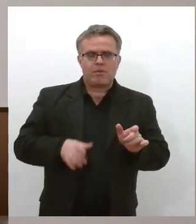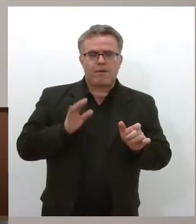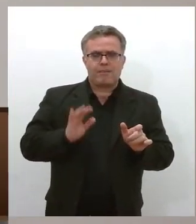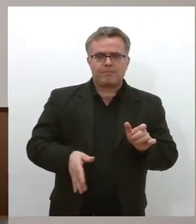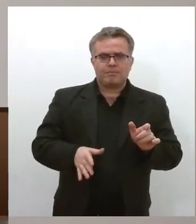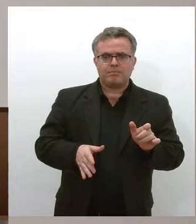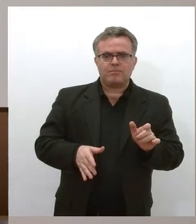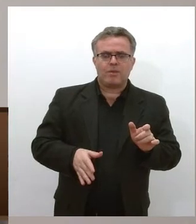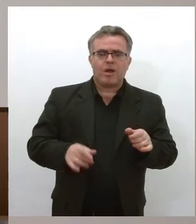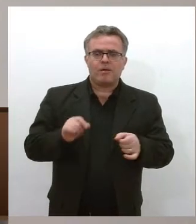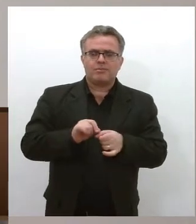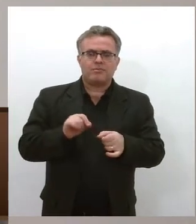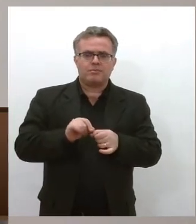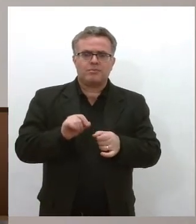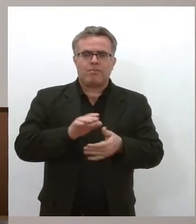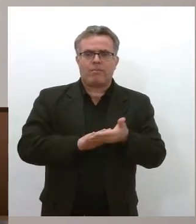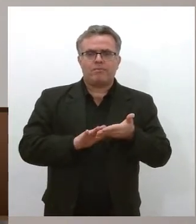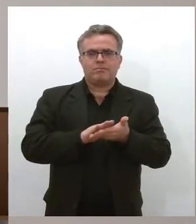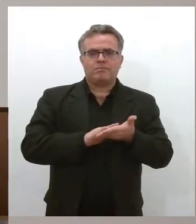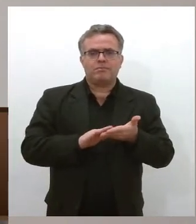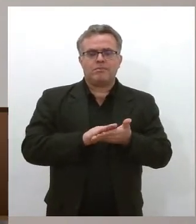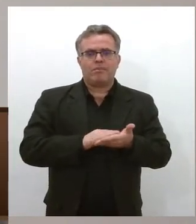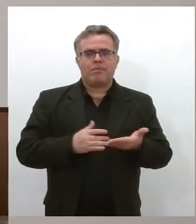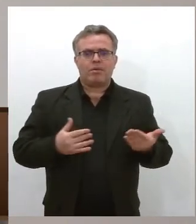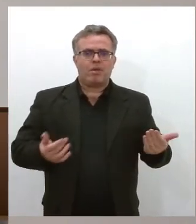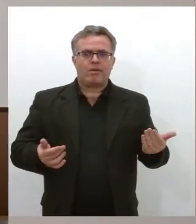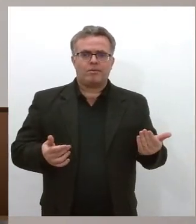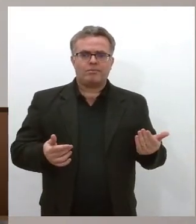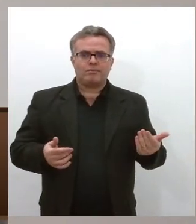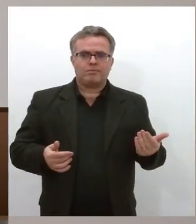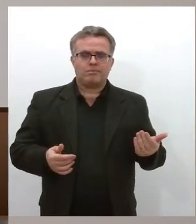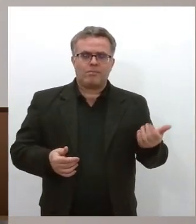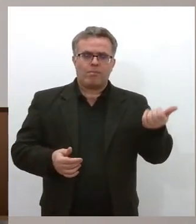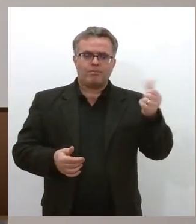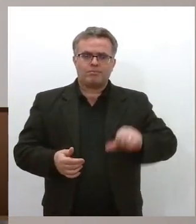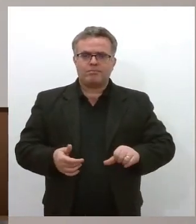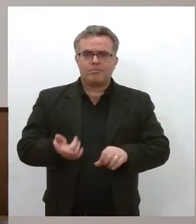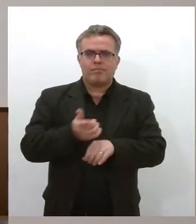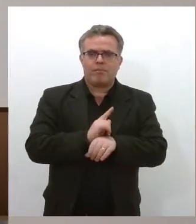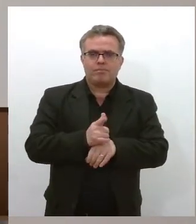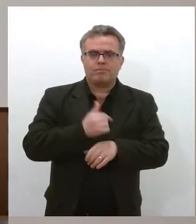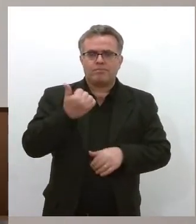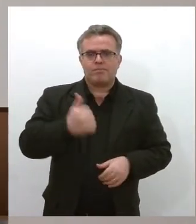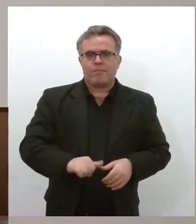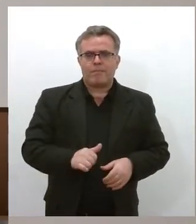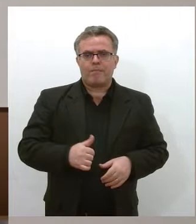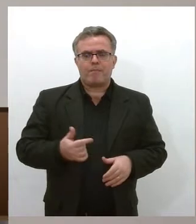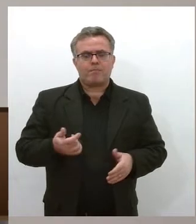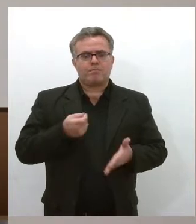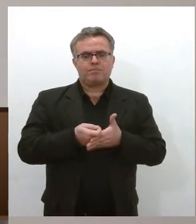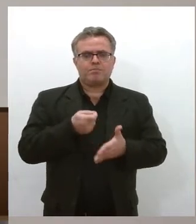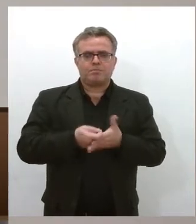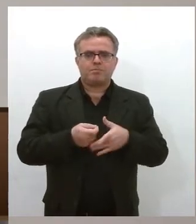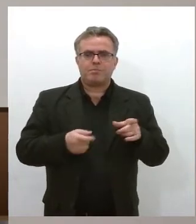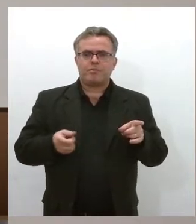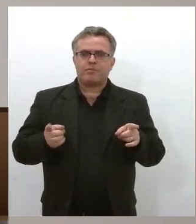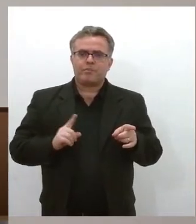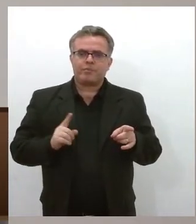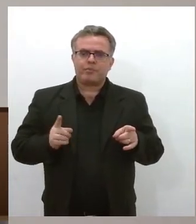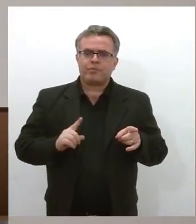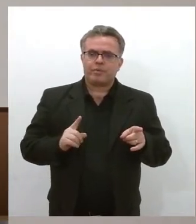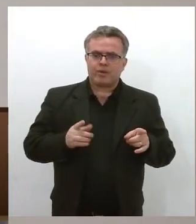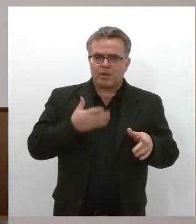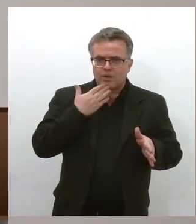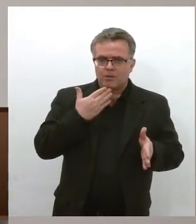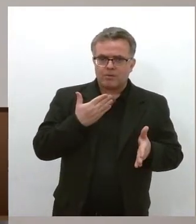pelas assembleias, pelas prefeituras, que fizeram uma má gestão e que não são cobrados como as mulheres, é incrível, é como se a mulher